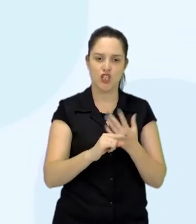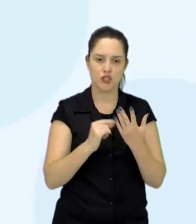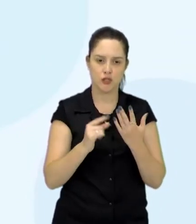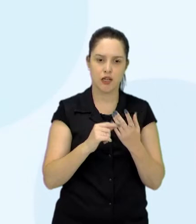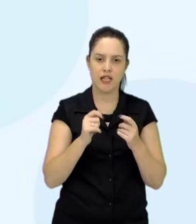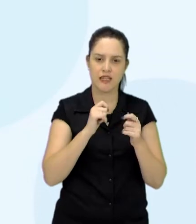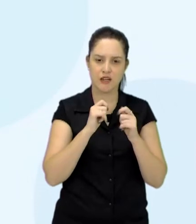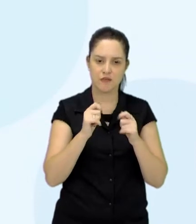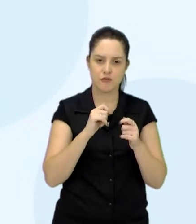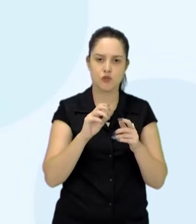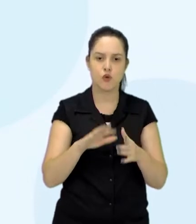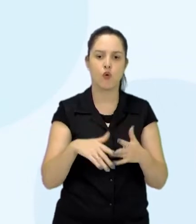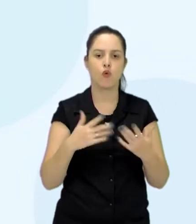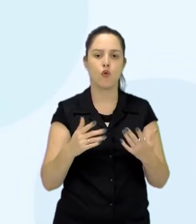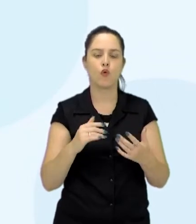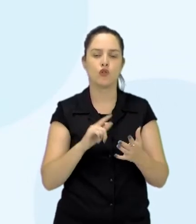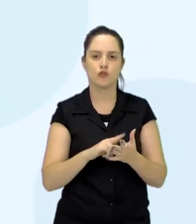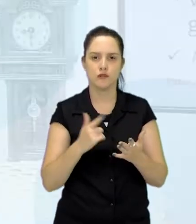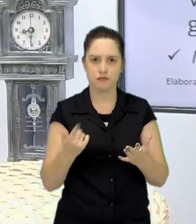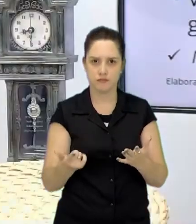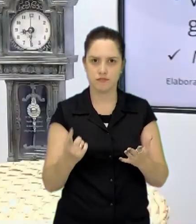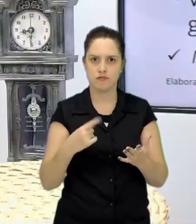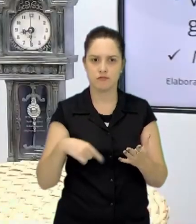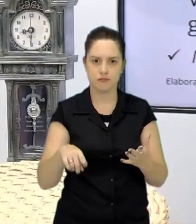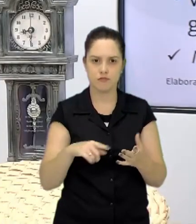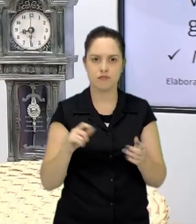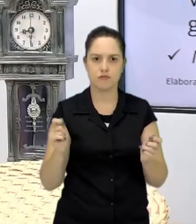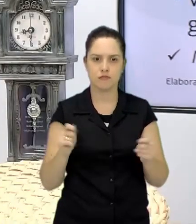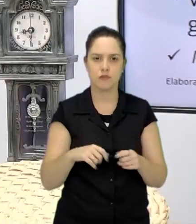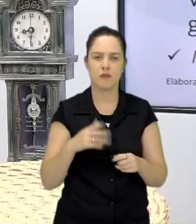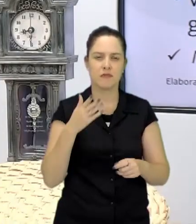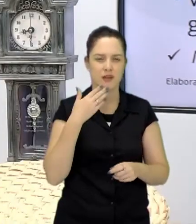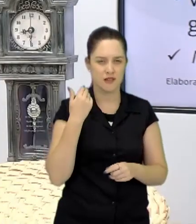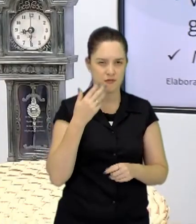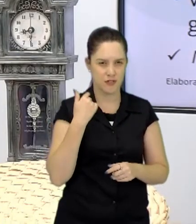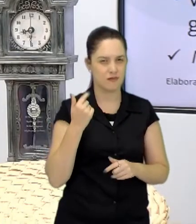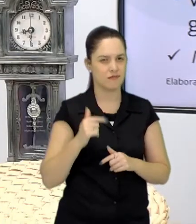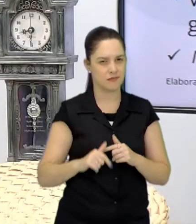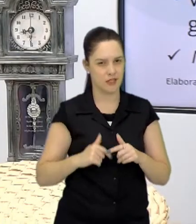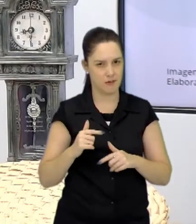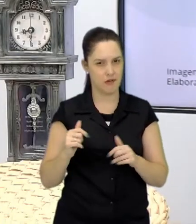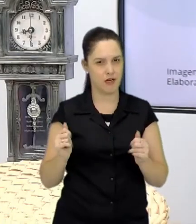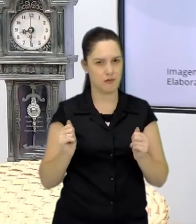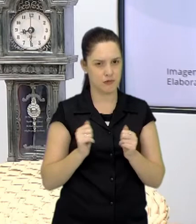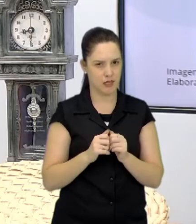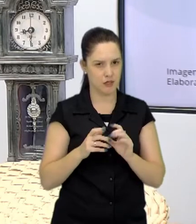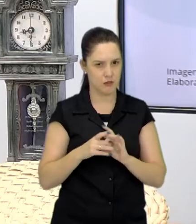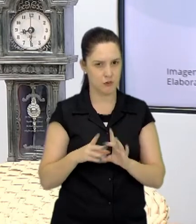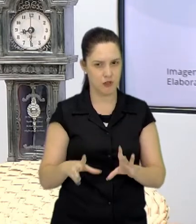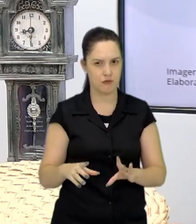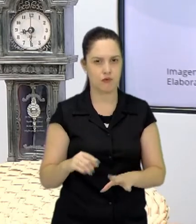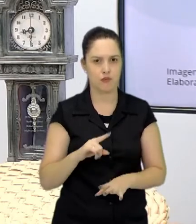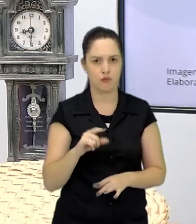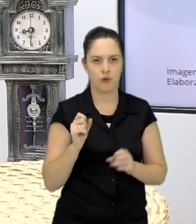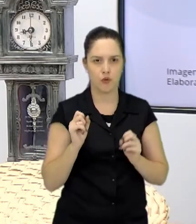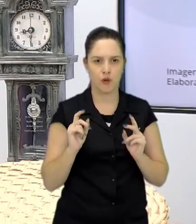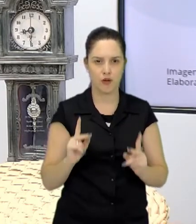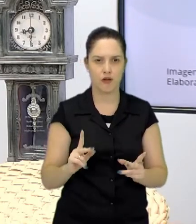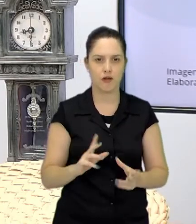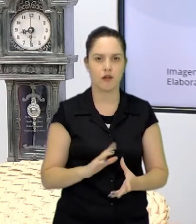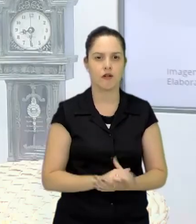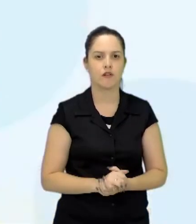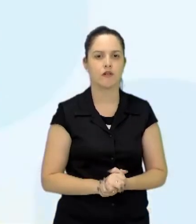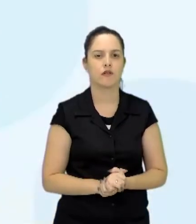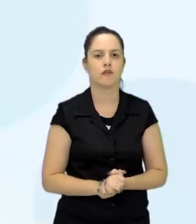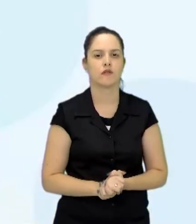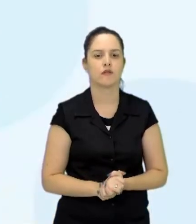ou crônica jornalística. Eu acredito que a notícia é um pouco mais fácil de trabalhar, mas aí vocês podem escolher, está bem? Voltando lá na